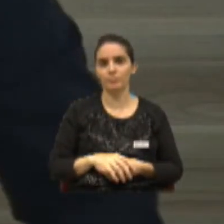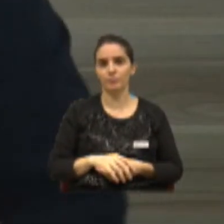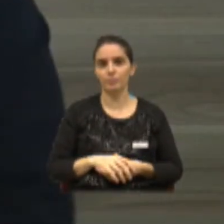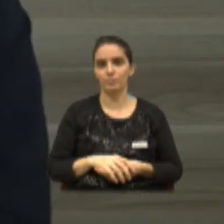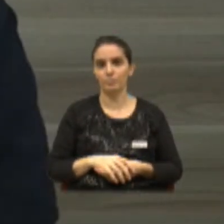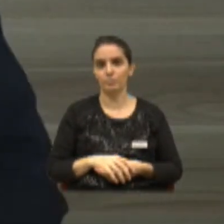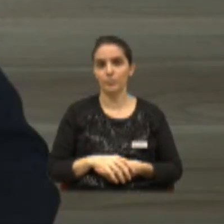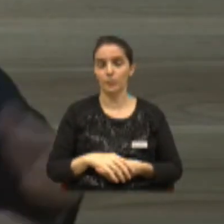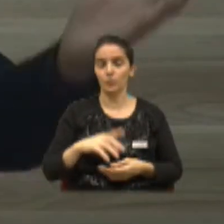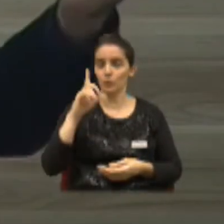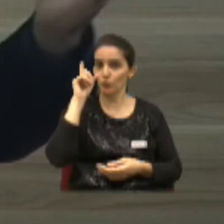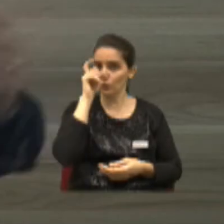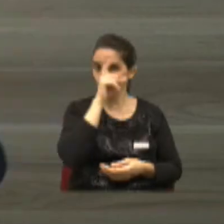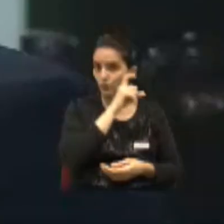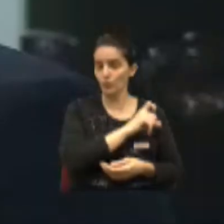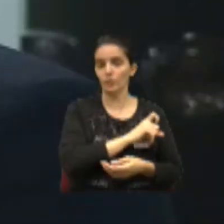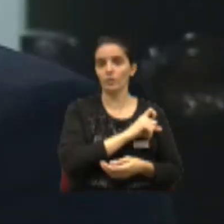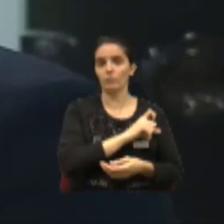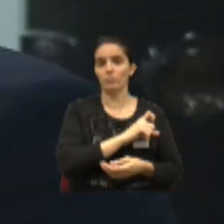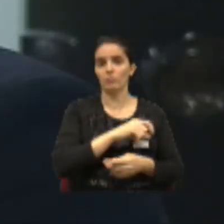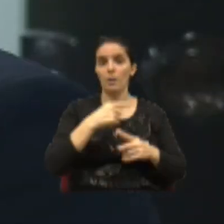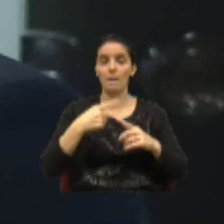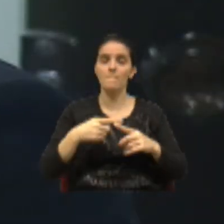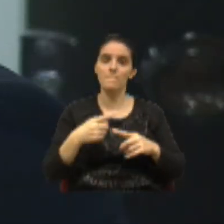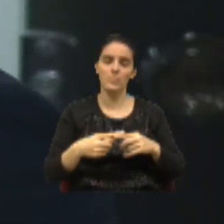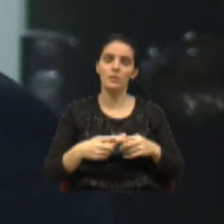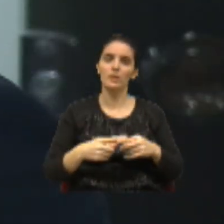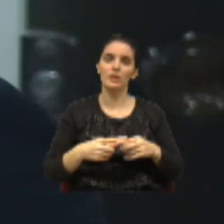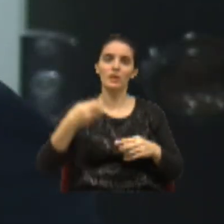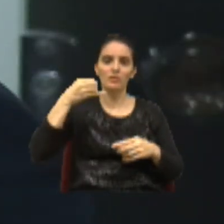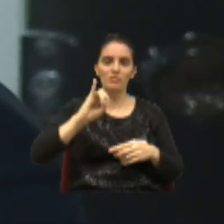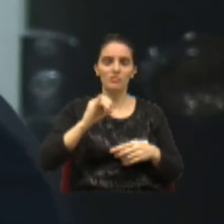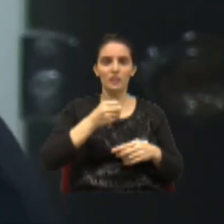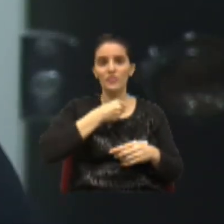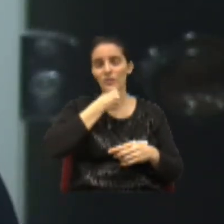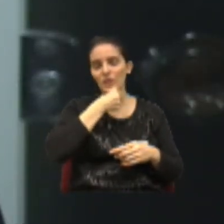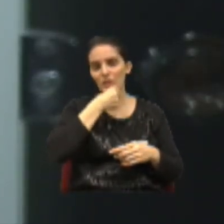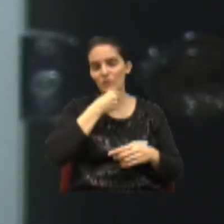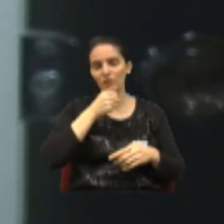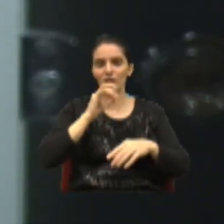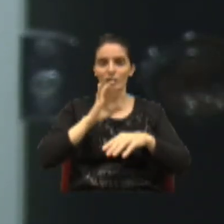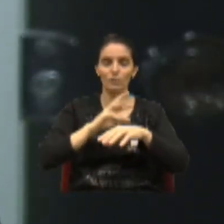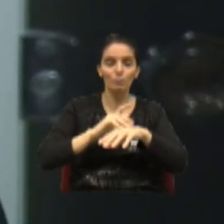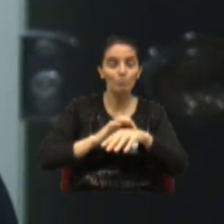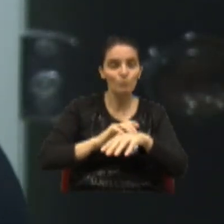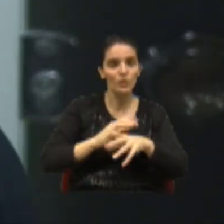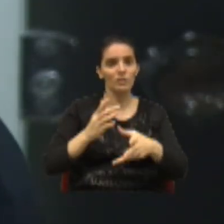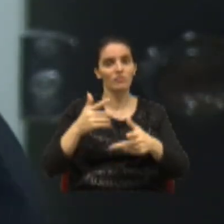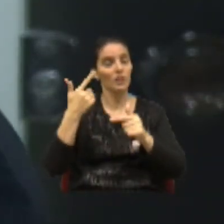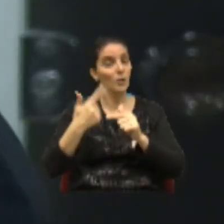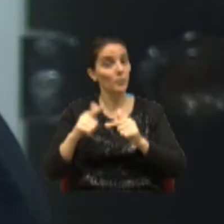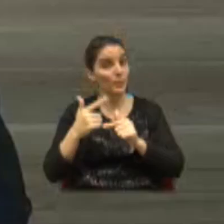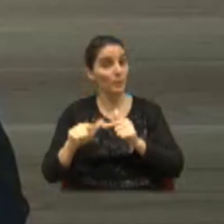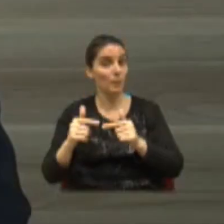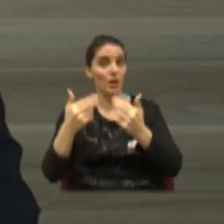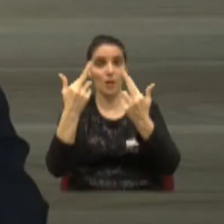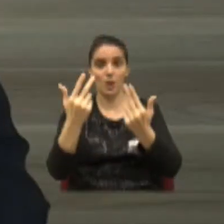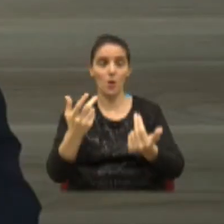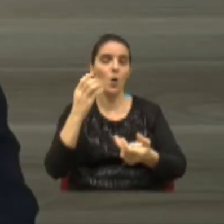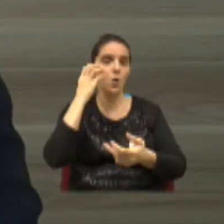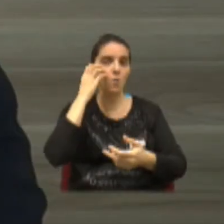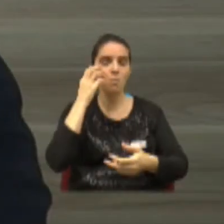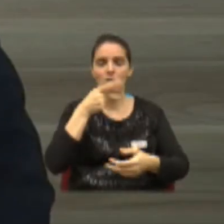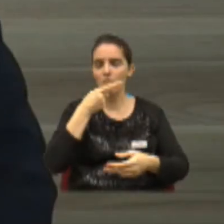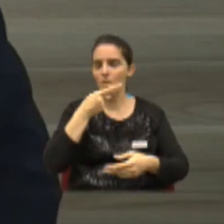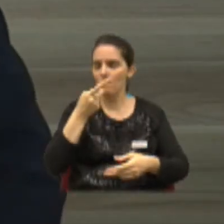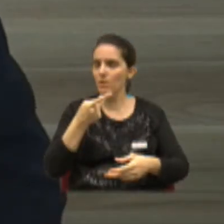desastrosa para nós, ainda mais quando não se envelhece com qualidade, doutor Marcelo. Como Vossa Excelência bem colocou do Alzheimer,